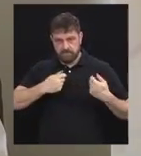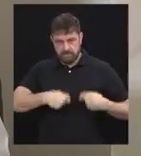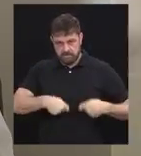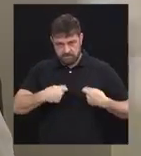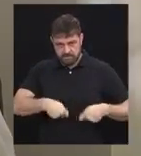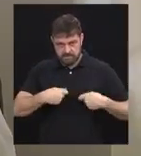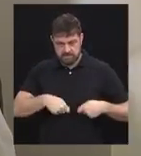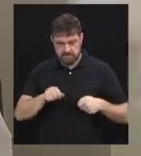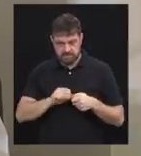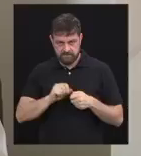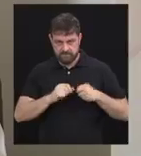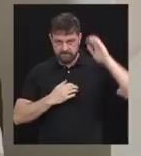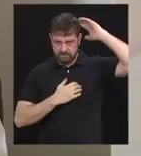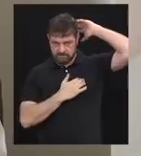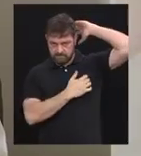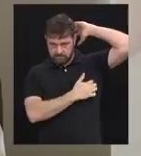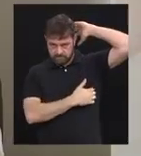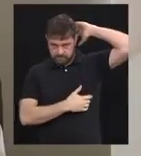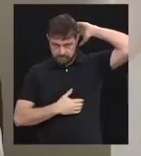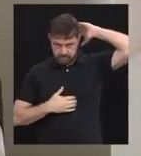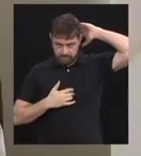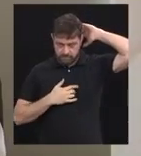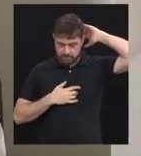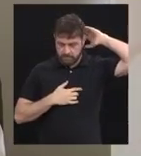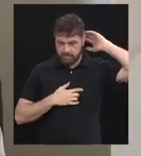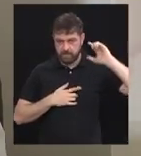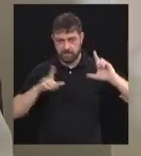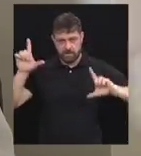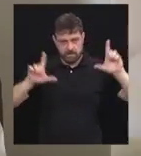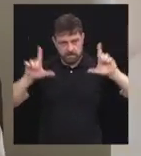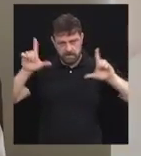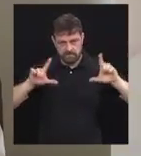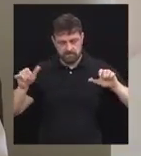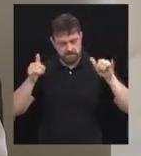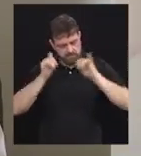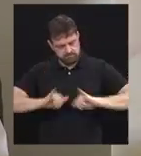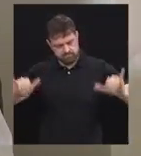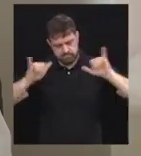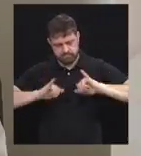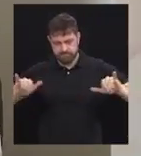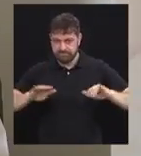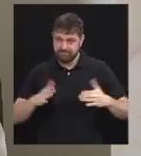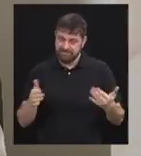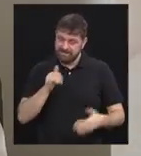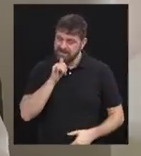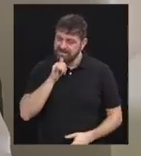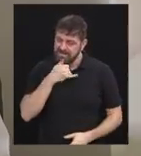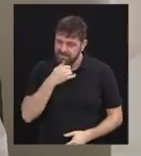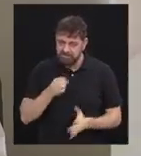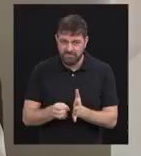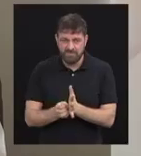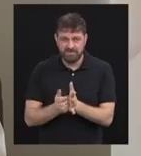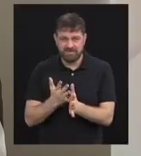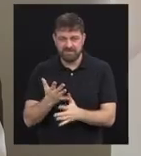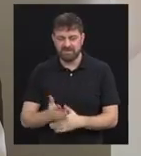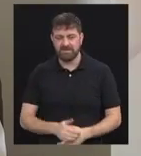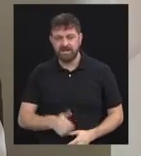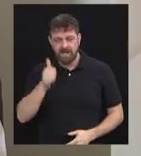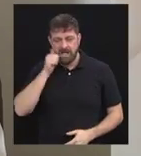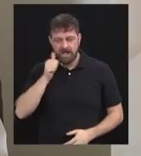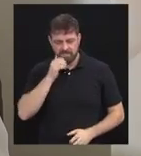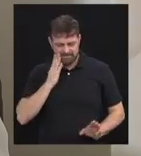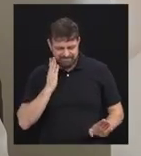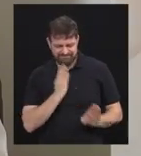autoexame. A mídia tem dado todo o apoio, mas infelizmente, muitas vezes, o paciente é